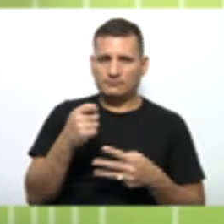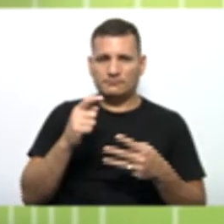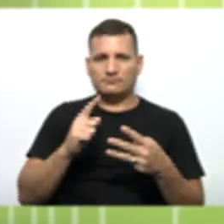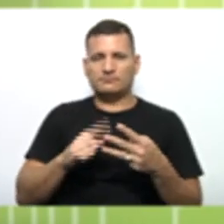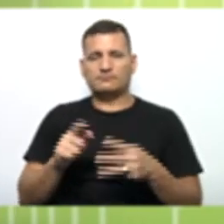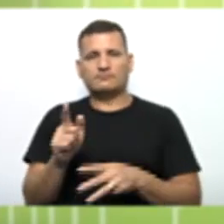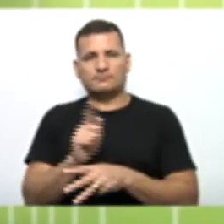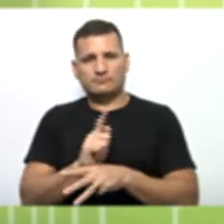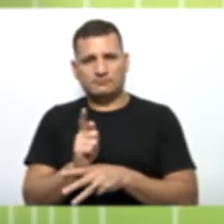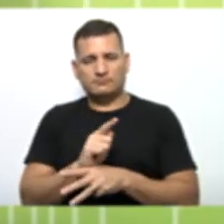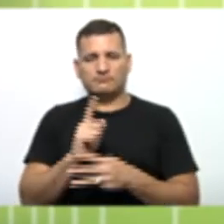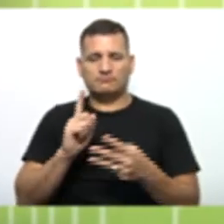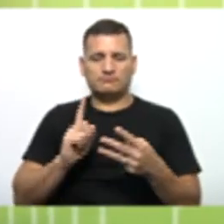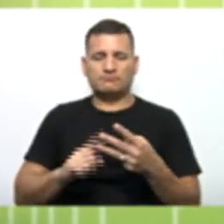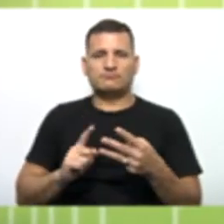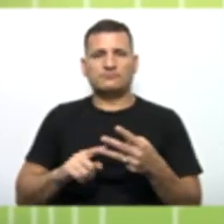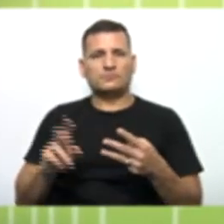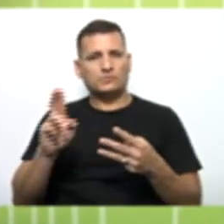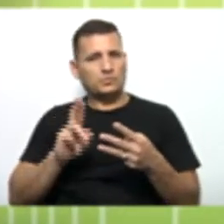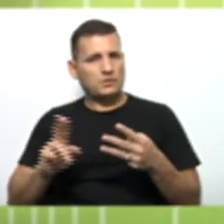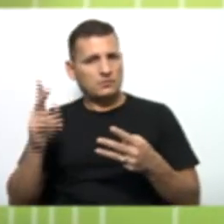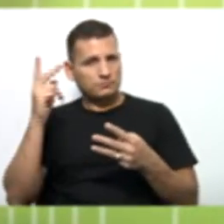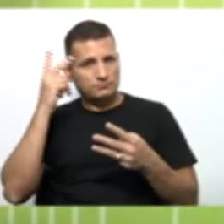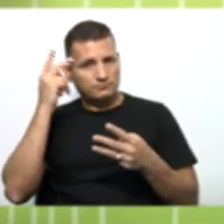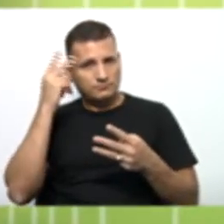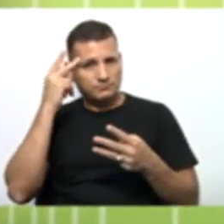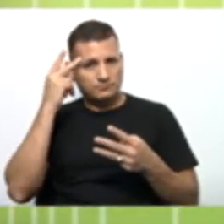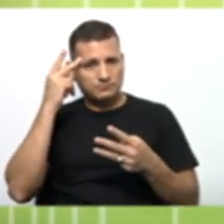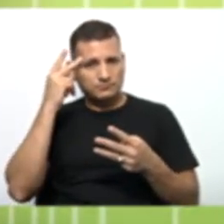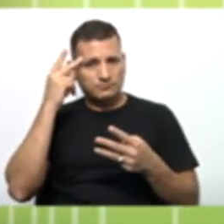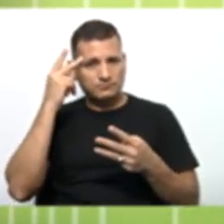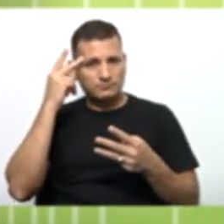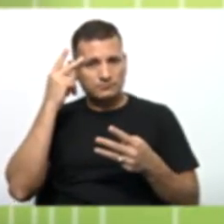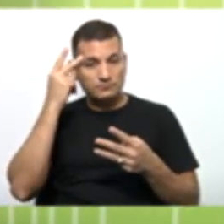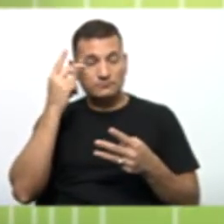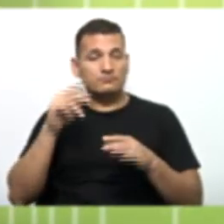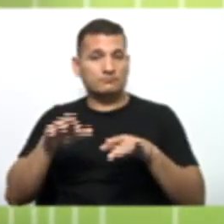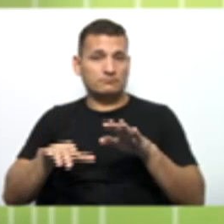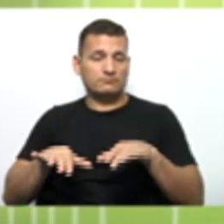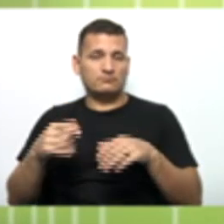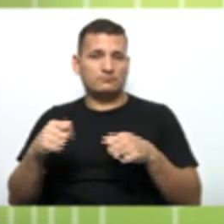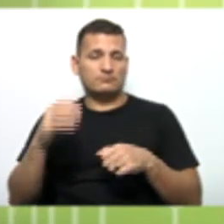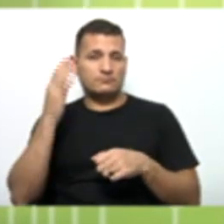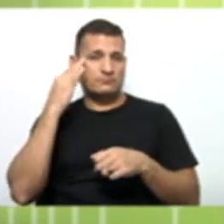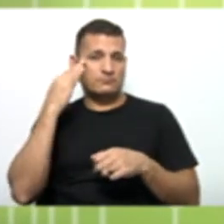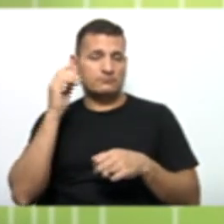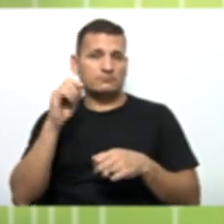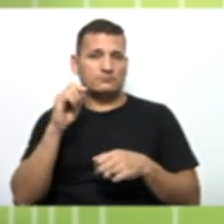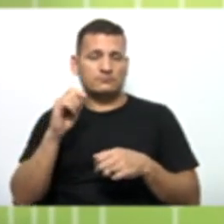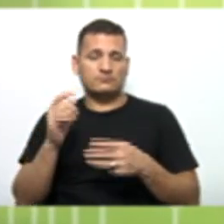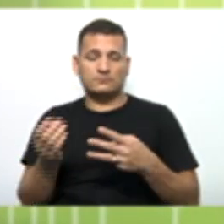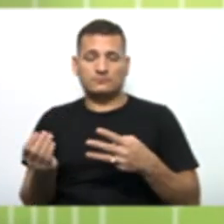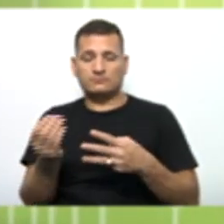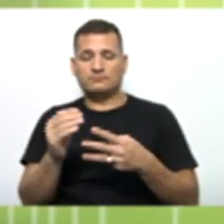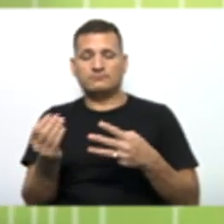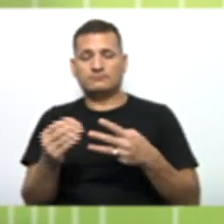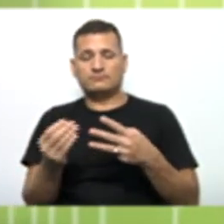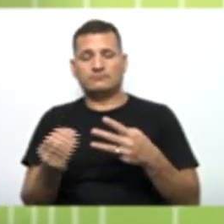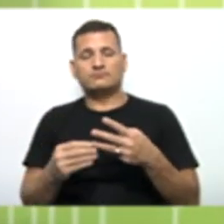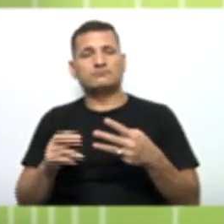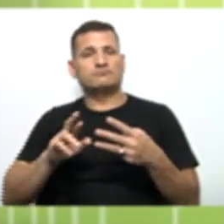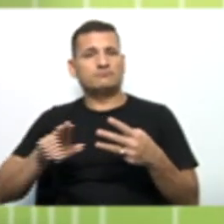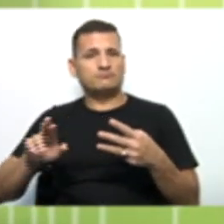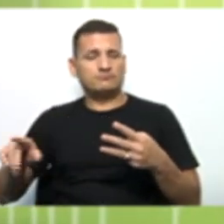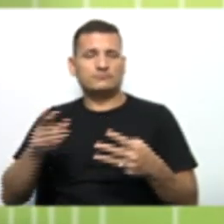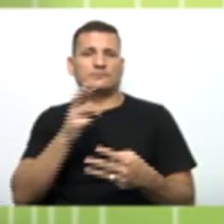gerente, quando eu tenho um usuário comum. Esses daí o programador vai ter que saber o quê? dar privilégios diferentes para cada um